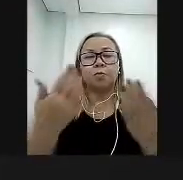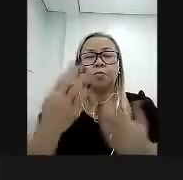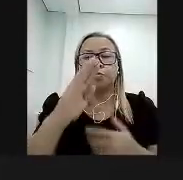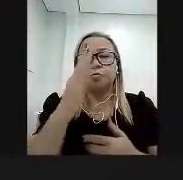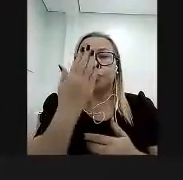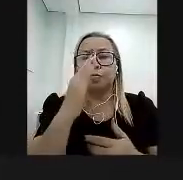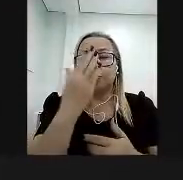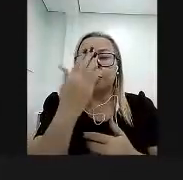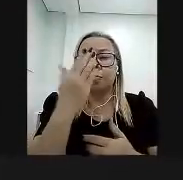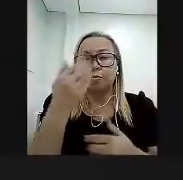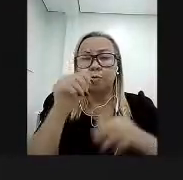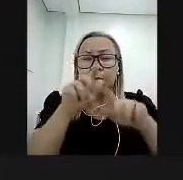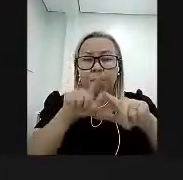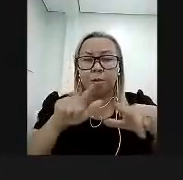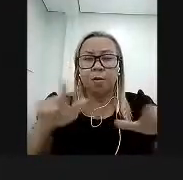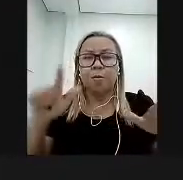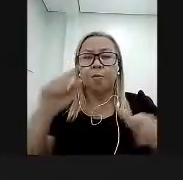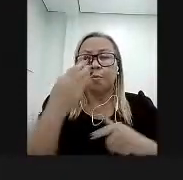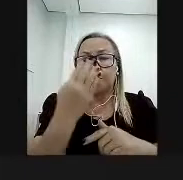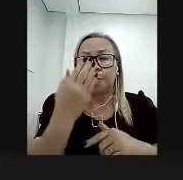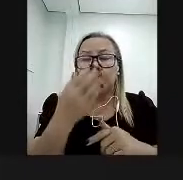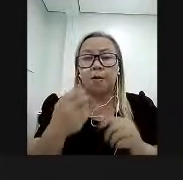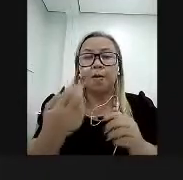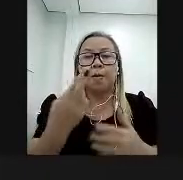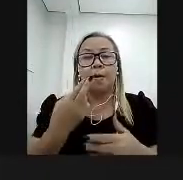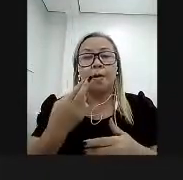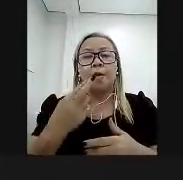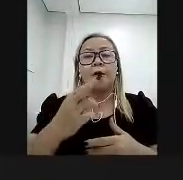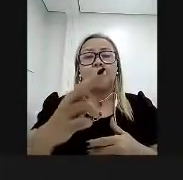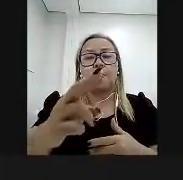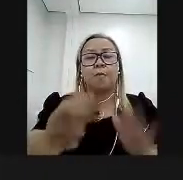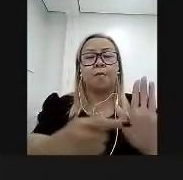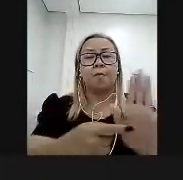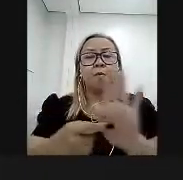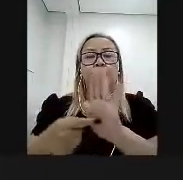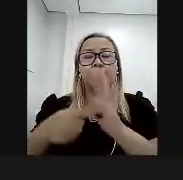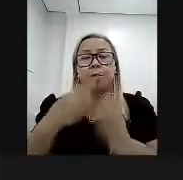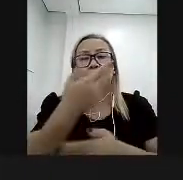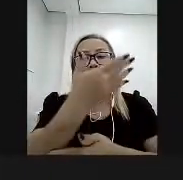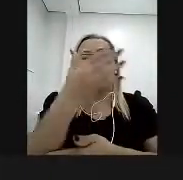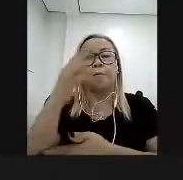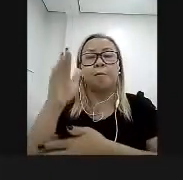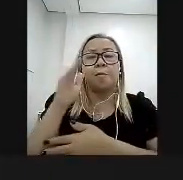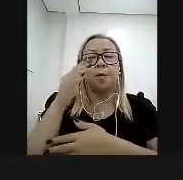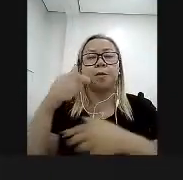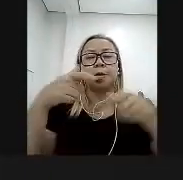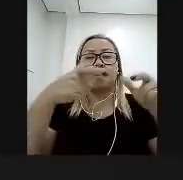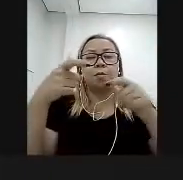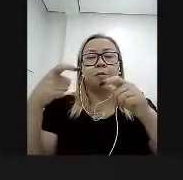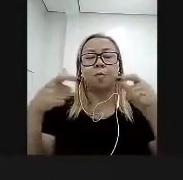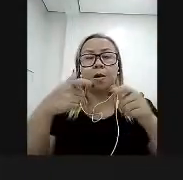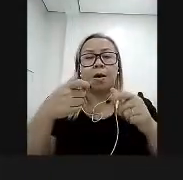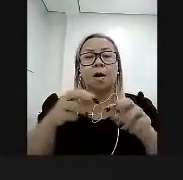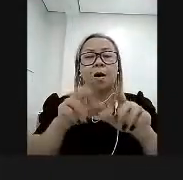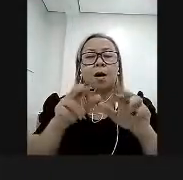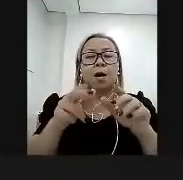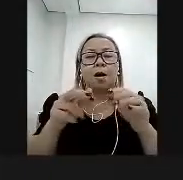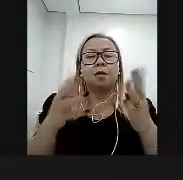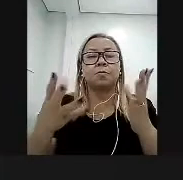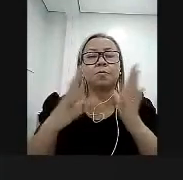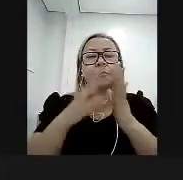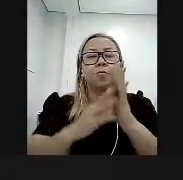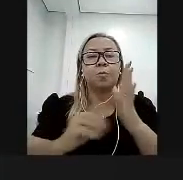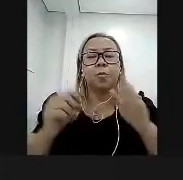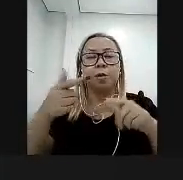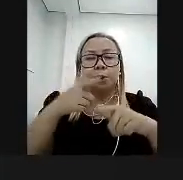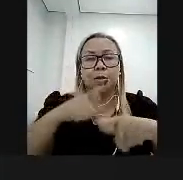elas vão refletir a paisagem em volta, formando uma espécie de tapete no chão, vamos dizer assim.